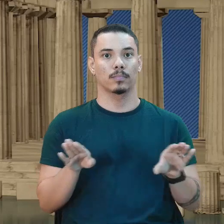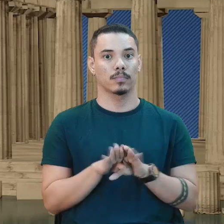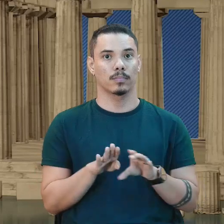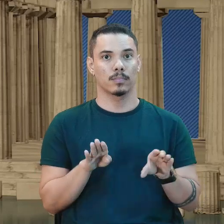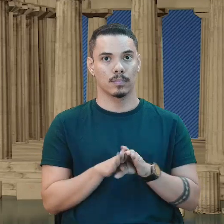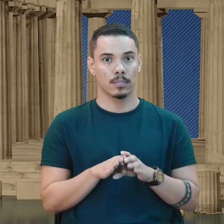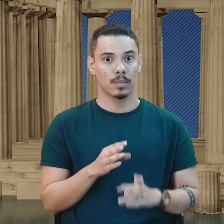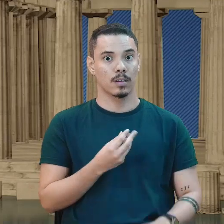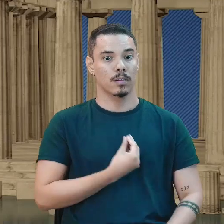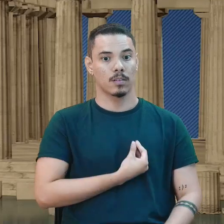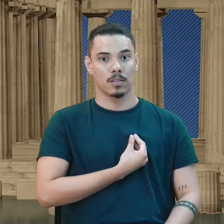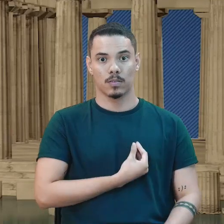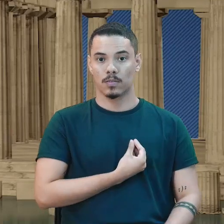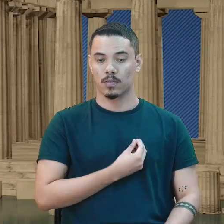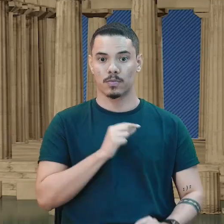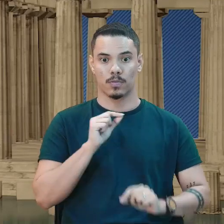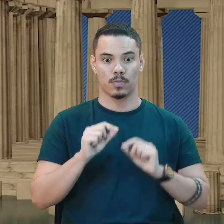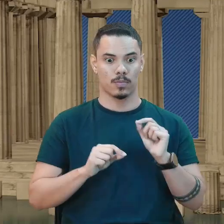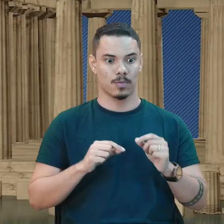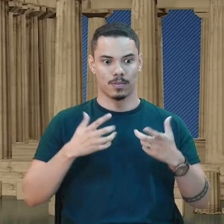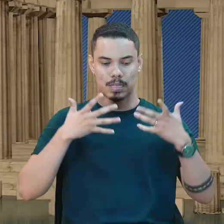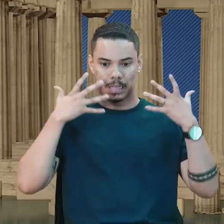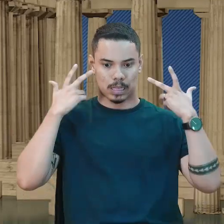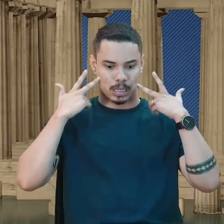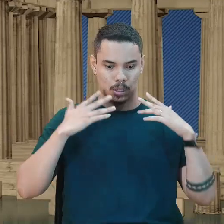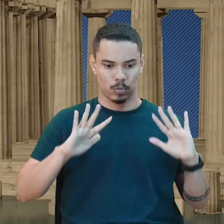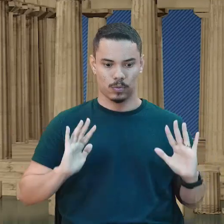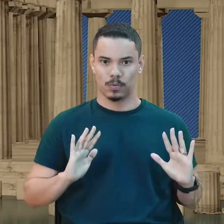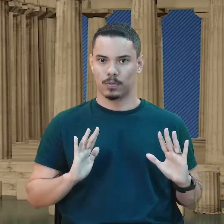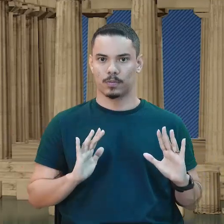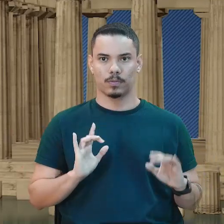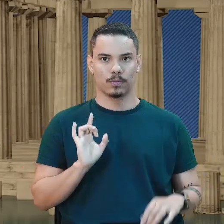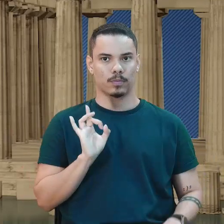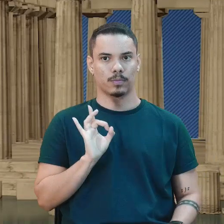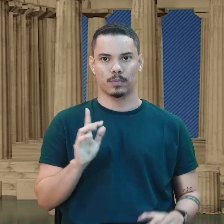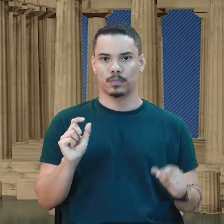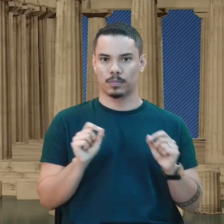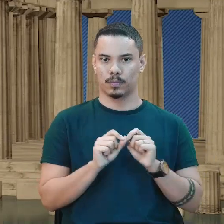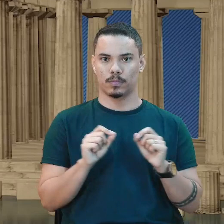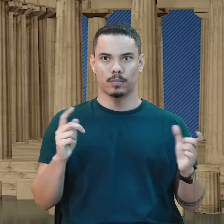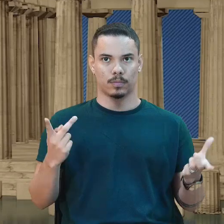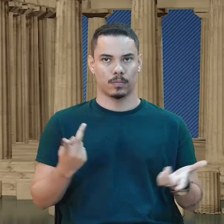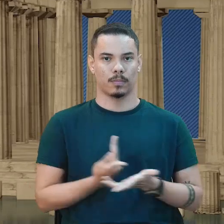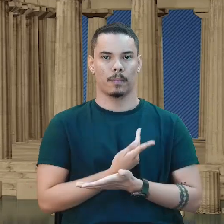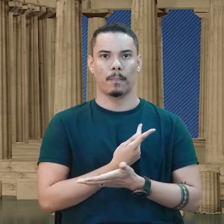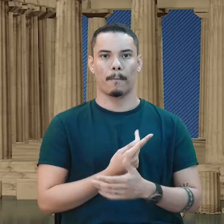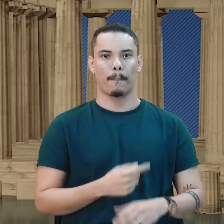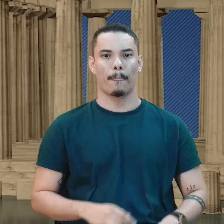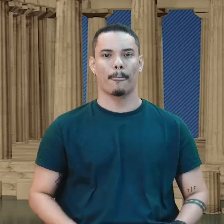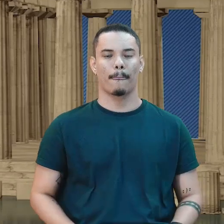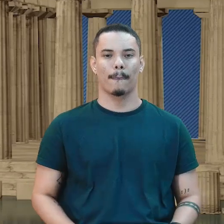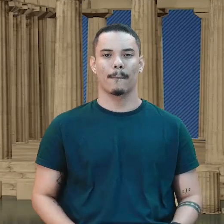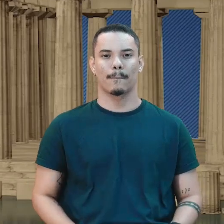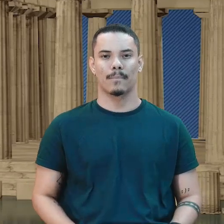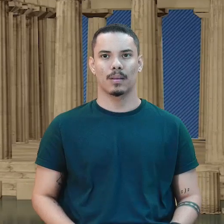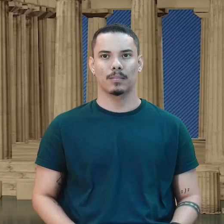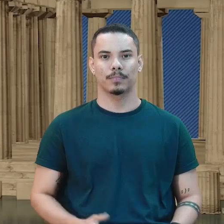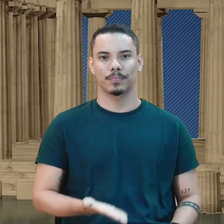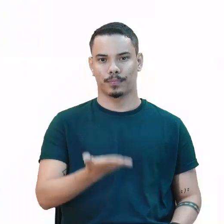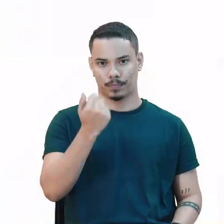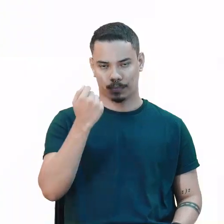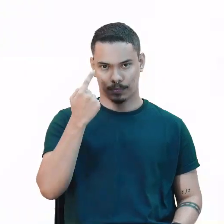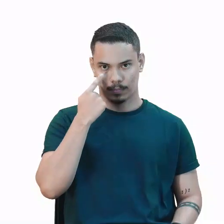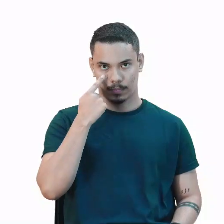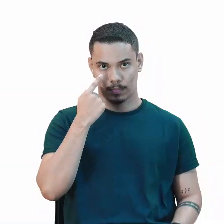com a mais profunda autenticidade do ser. Viver de fato esses acontecimentos, ok? Vamos então para